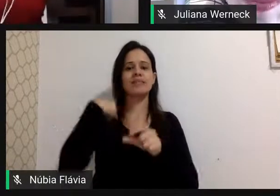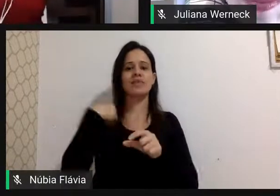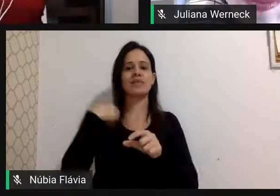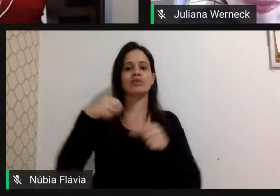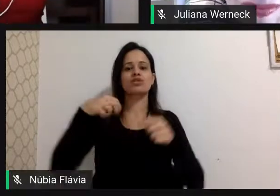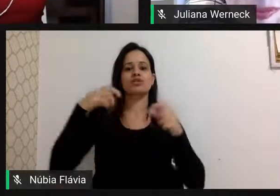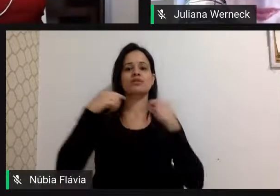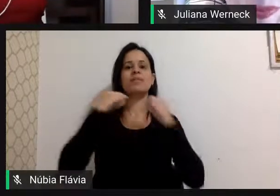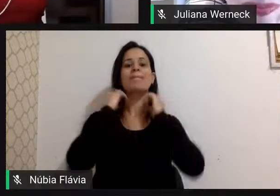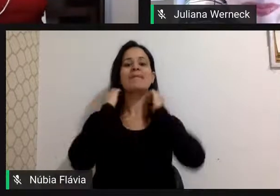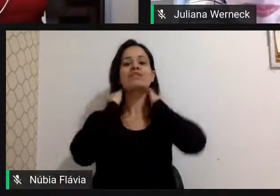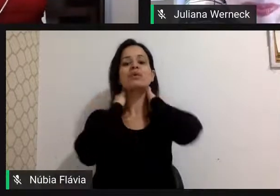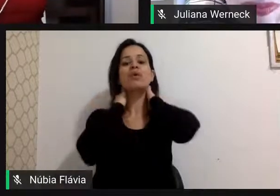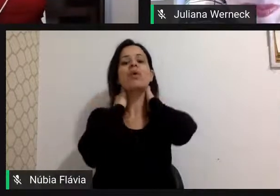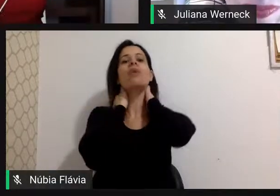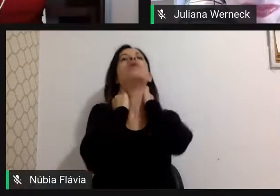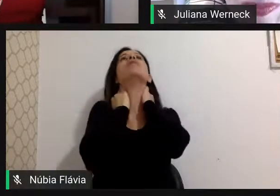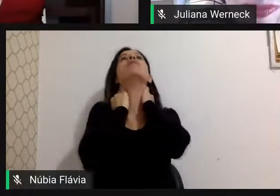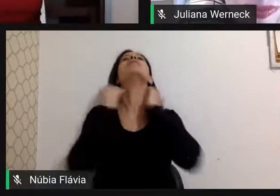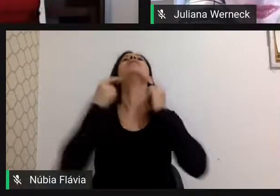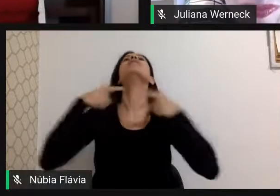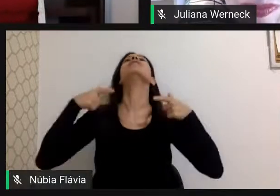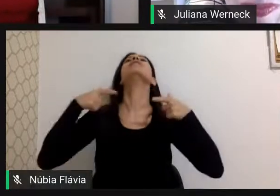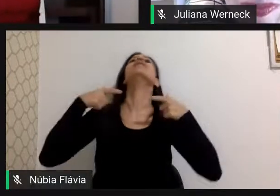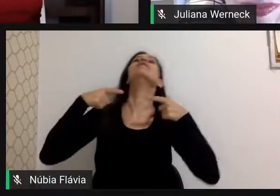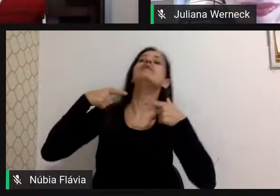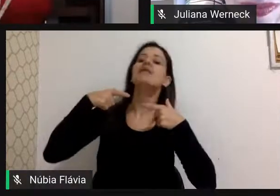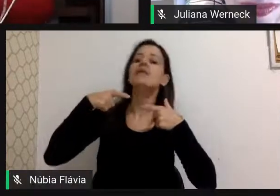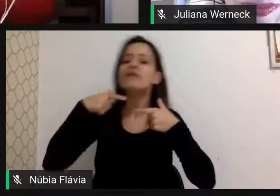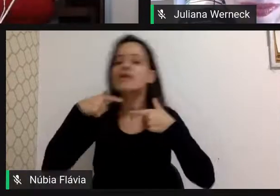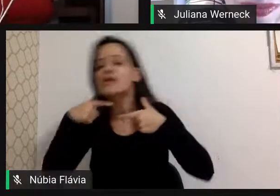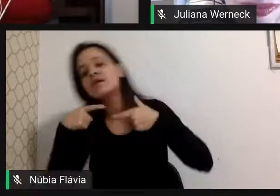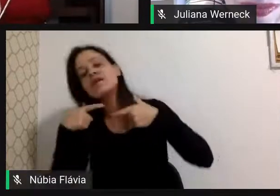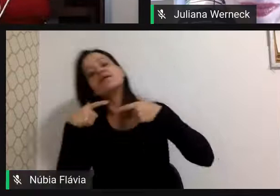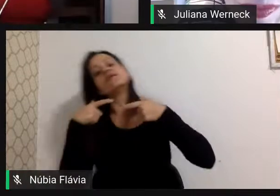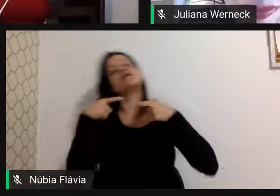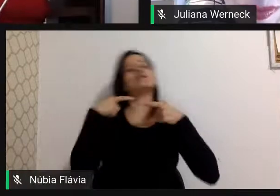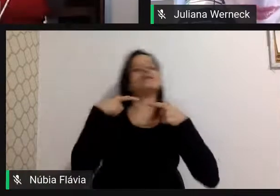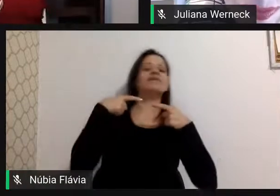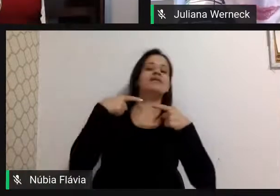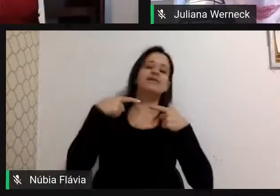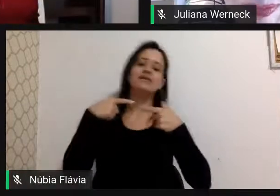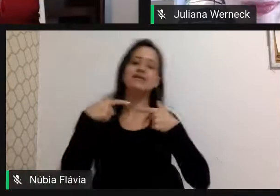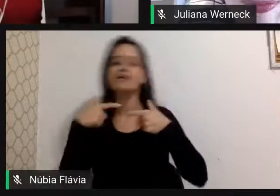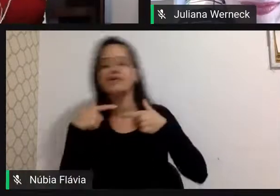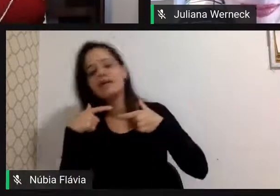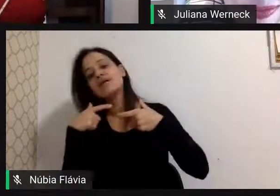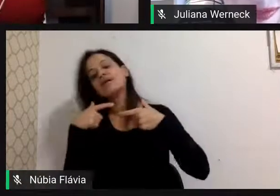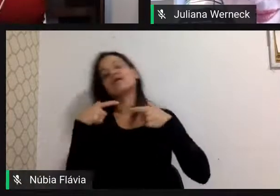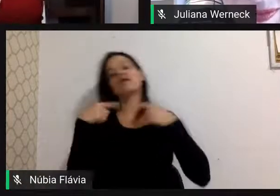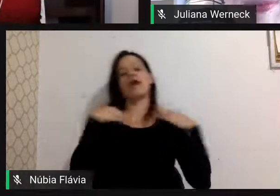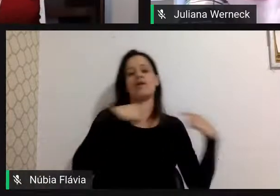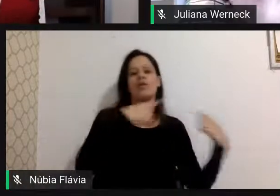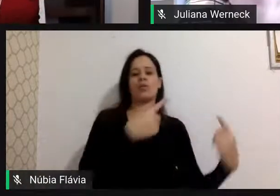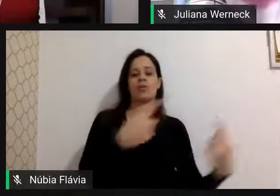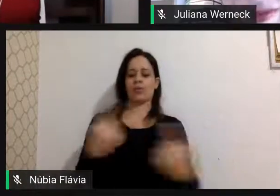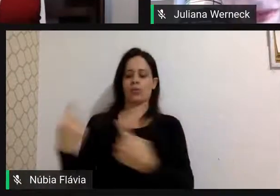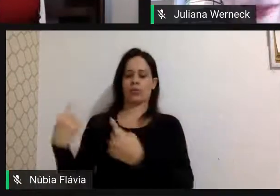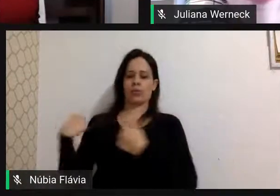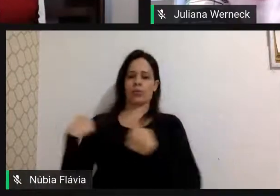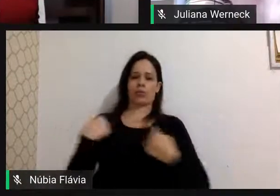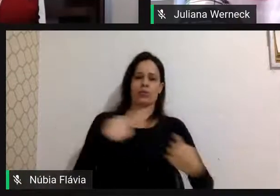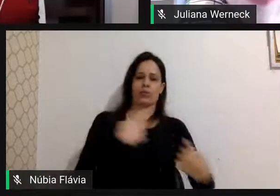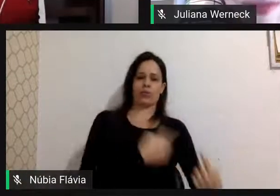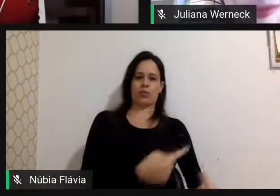no pescoço, segurava ele aqui. Aí eu dava um impulso no pescoço, rodava o bambolê no pescoço e